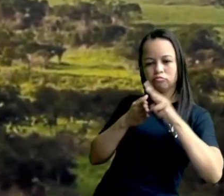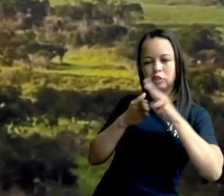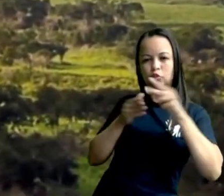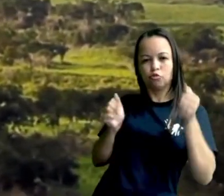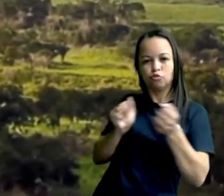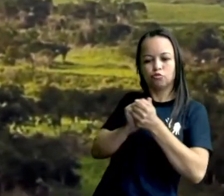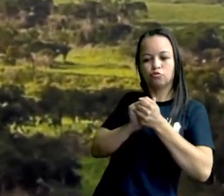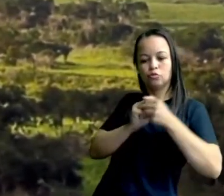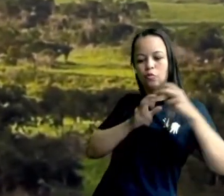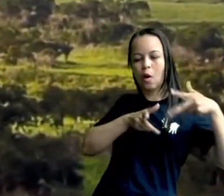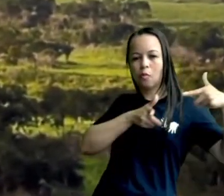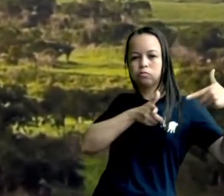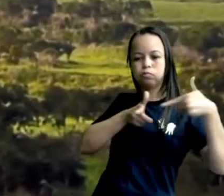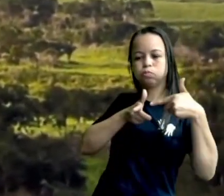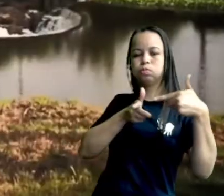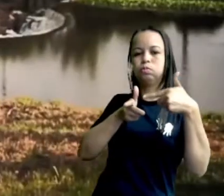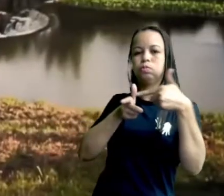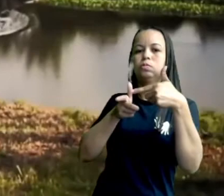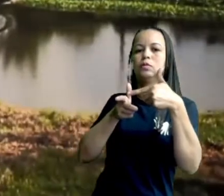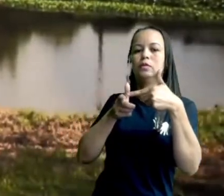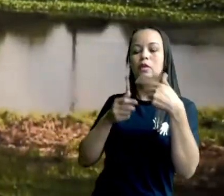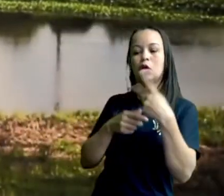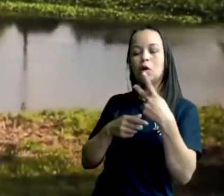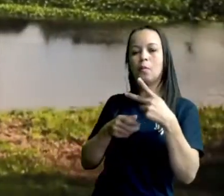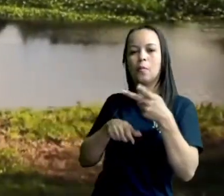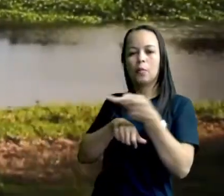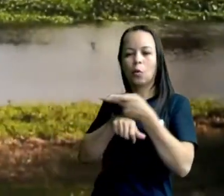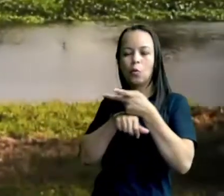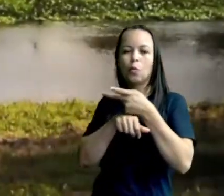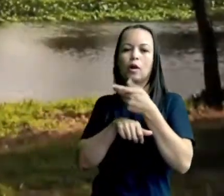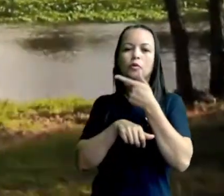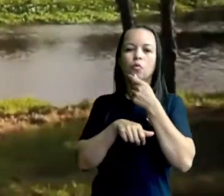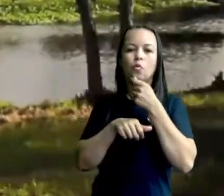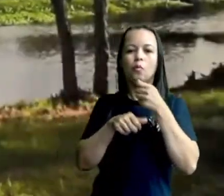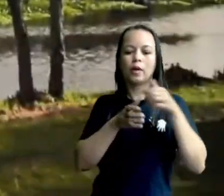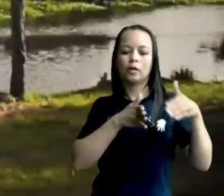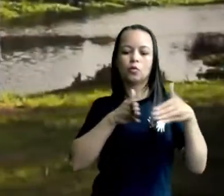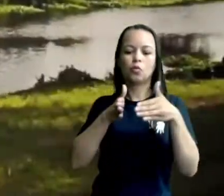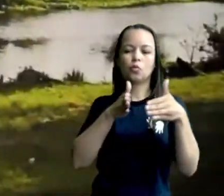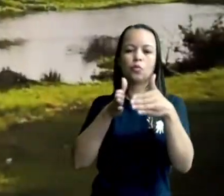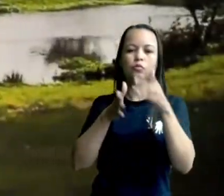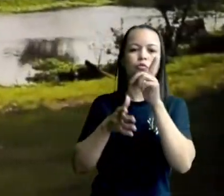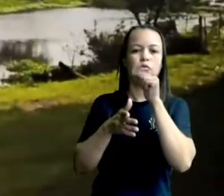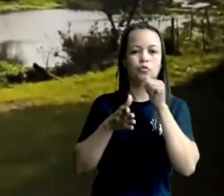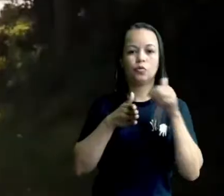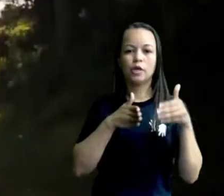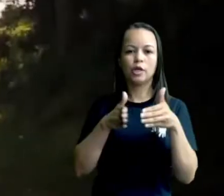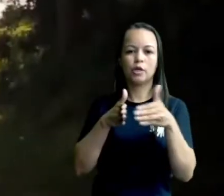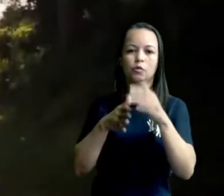foram avistadas se aproximando do monte, beirando o curso do rio Itapacurá.